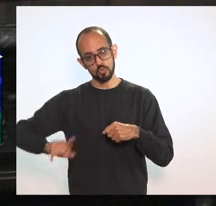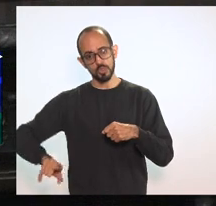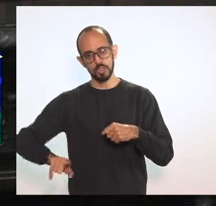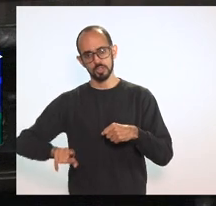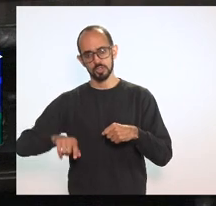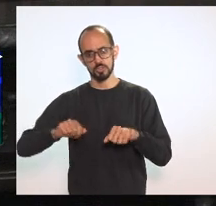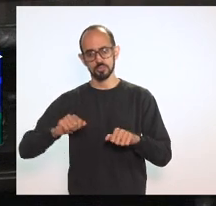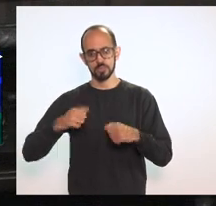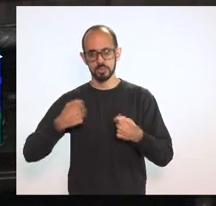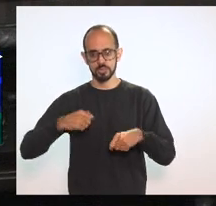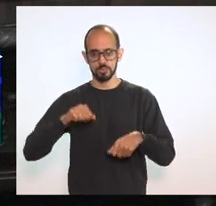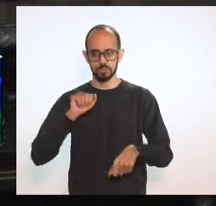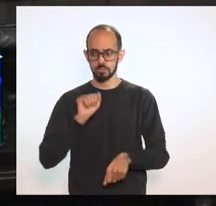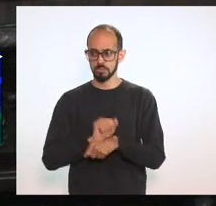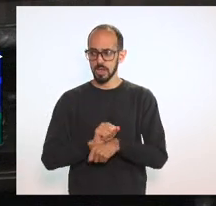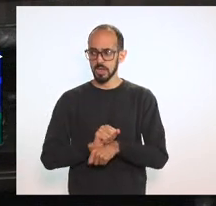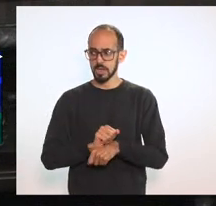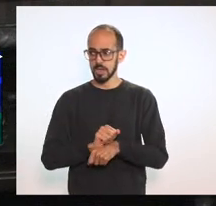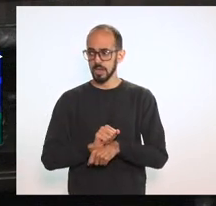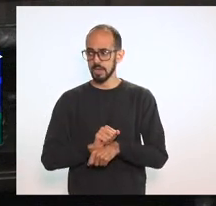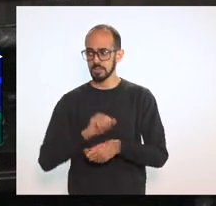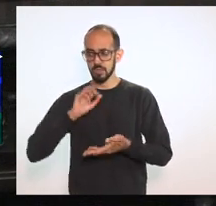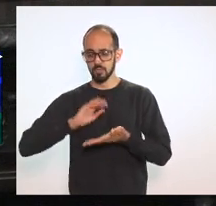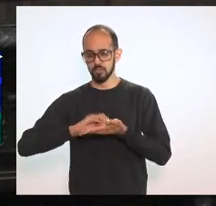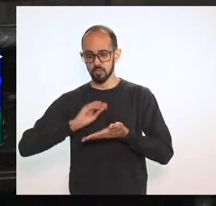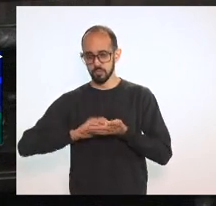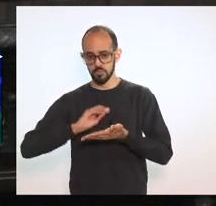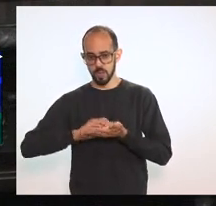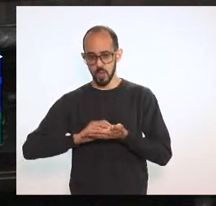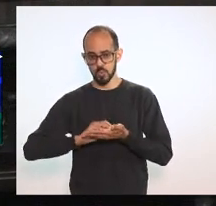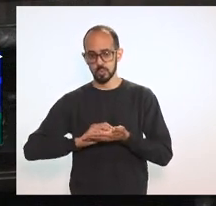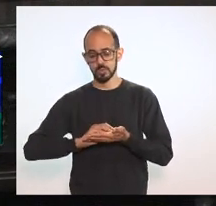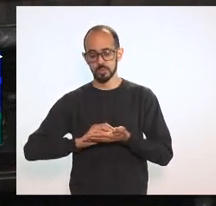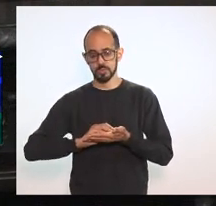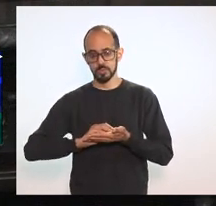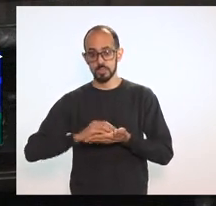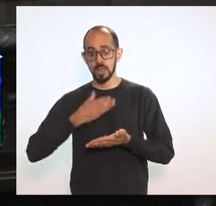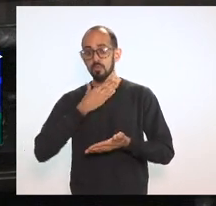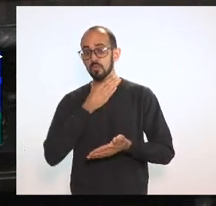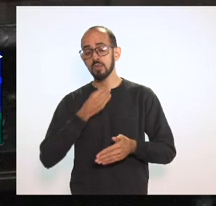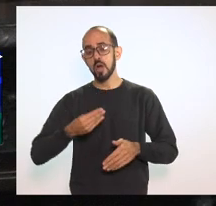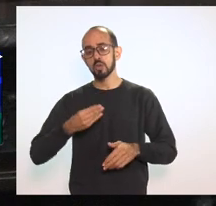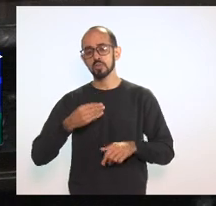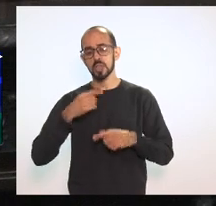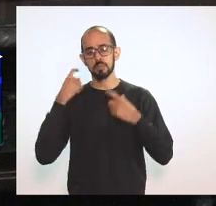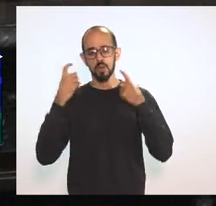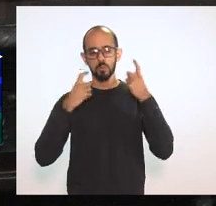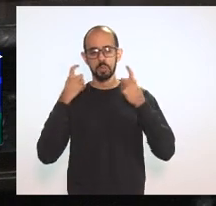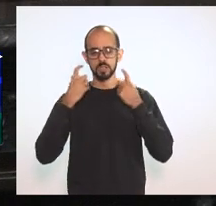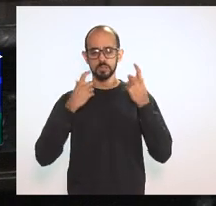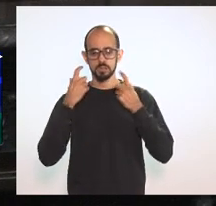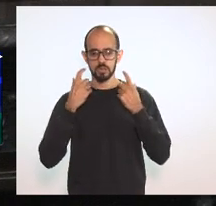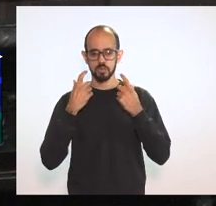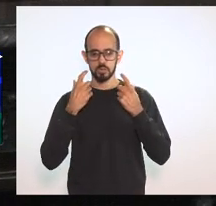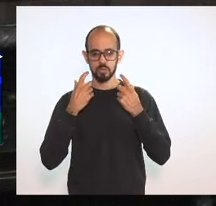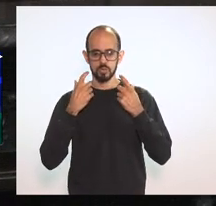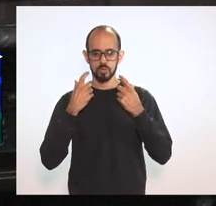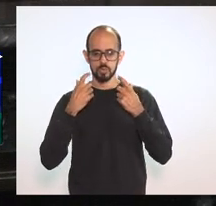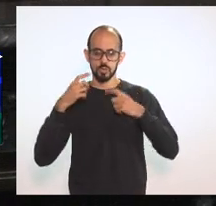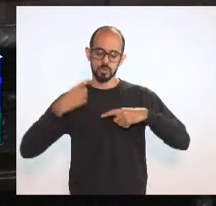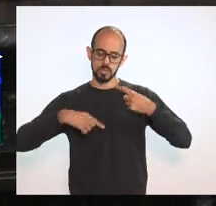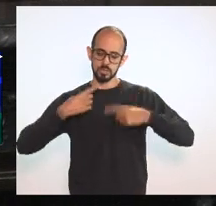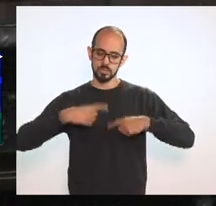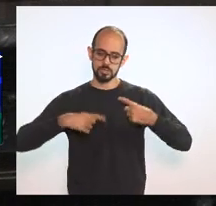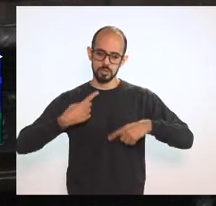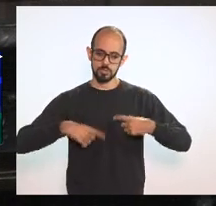vamos parar com essa falsa demagogia nessa falsa com essa falsa preocupação e tirar a política do